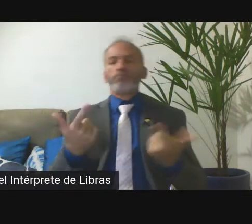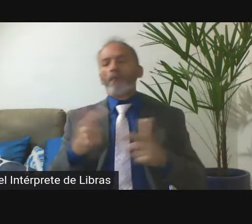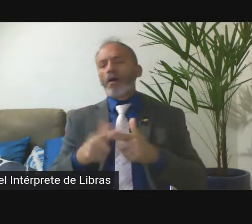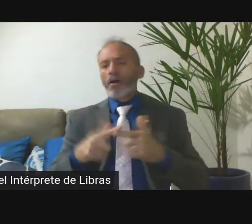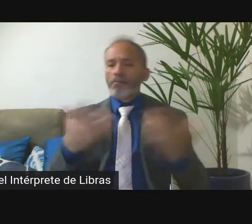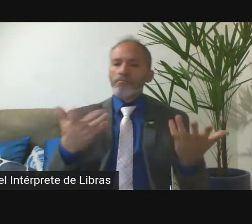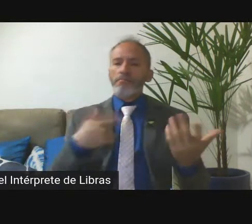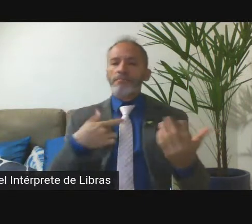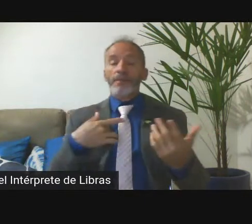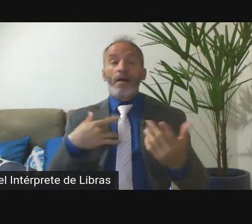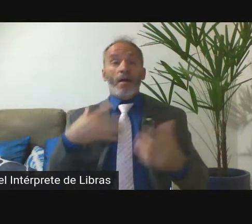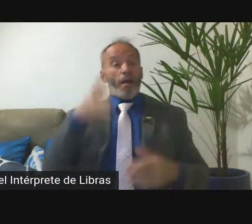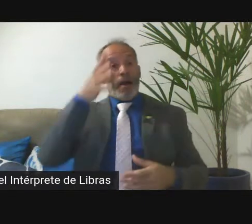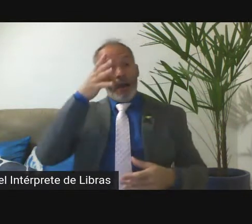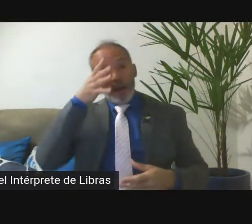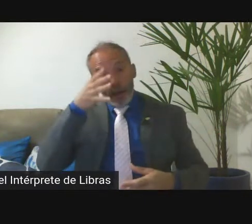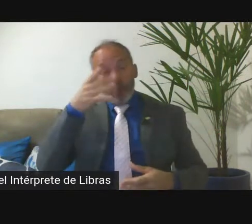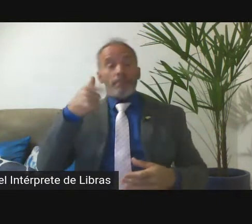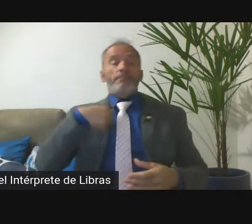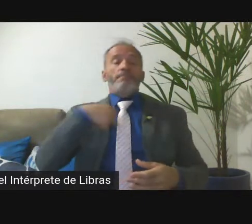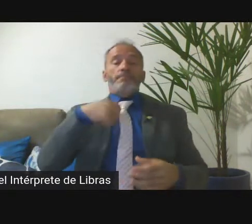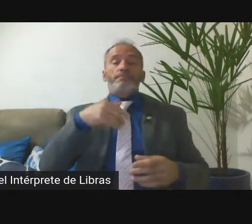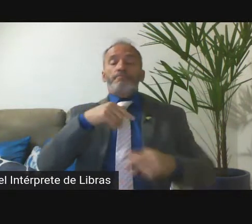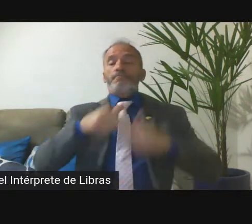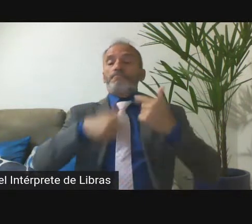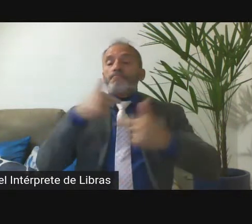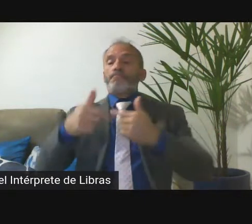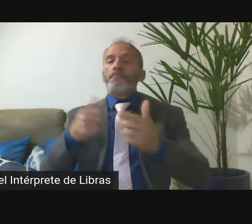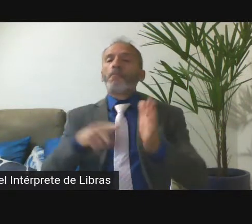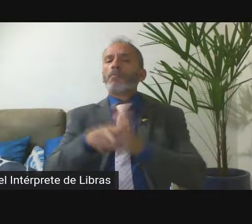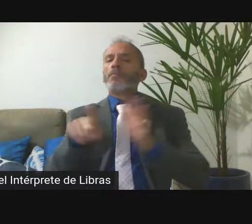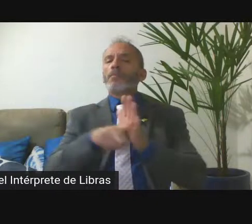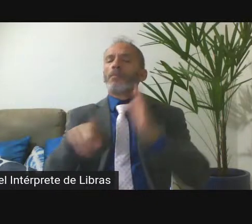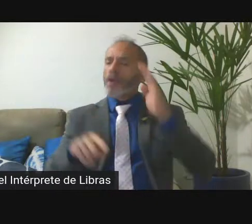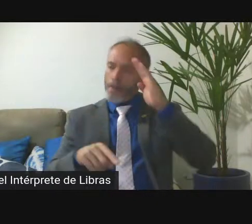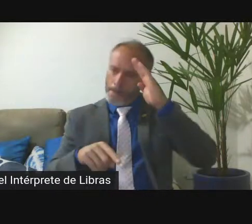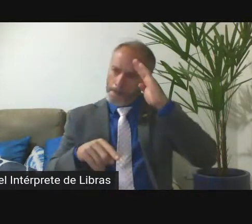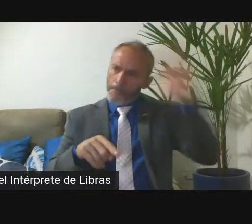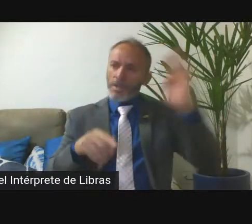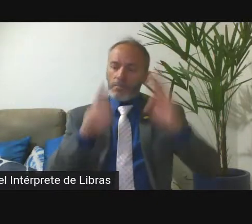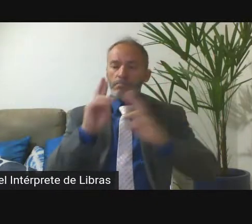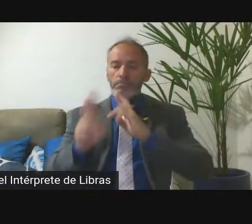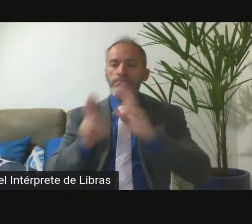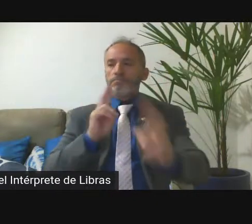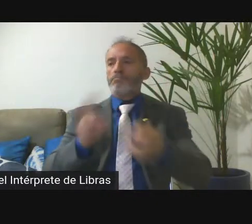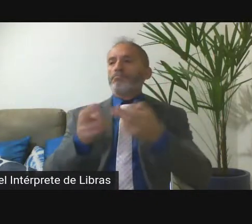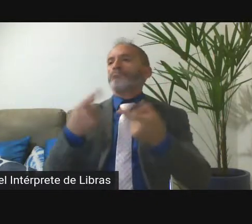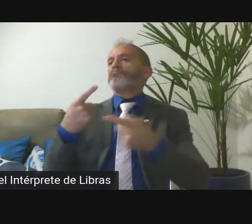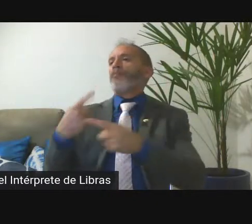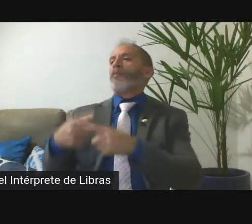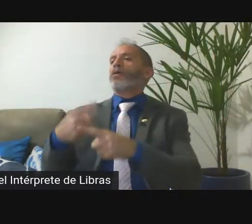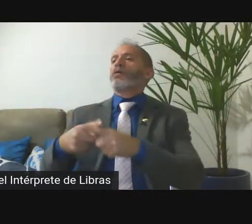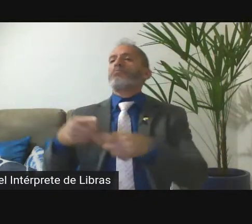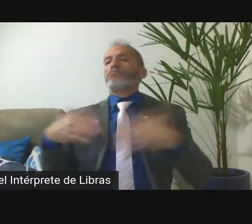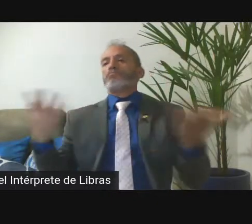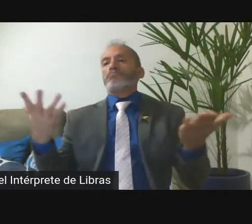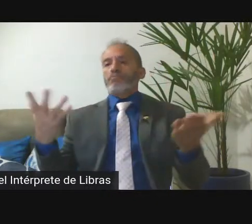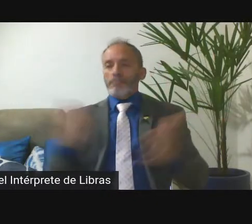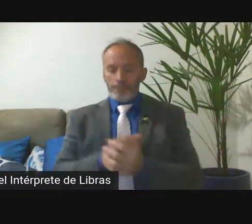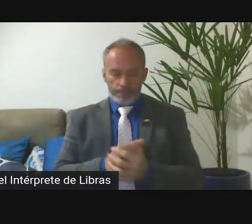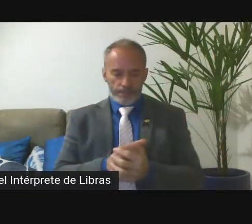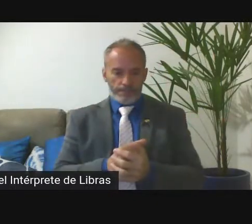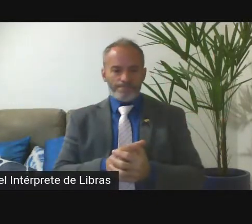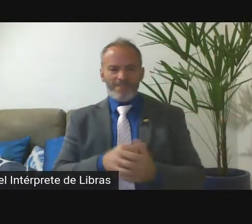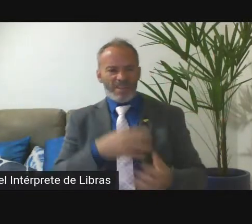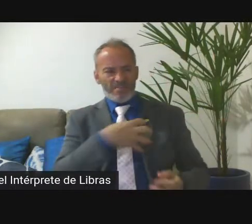mais fascinante da nossa profissão: perguntar e, principalmente, responder os porquês. Ir além do senso